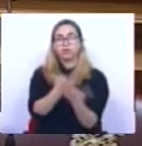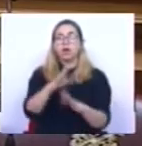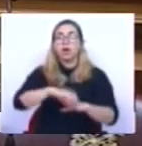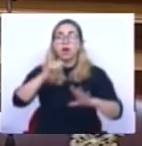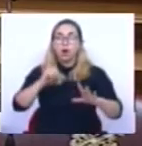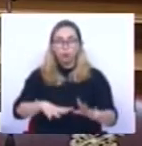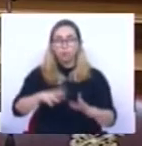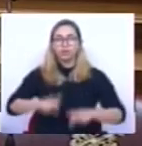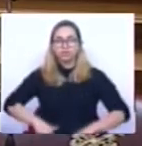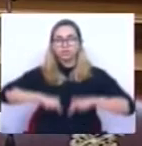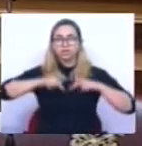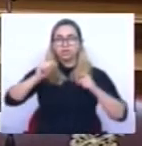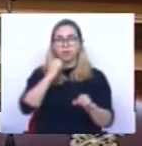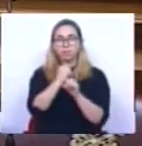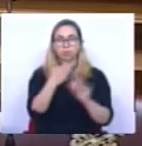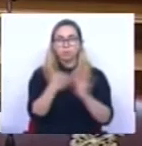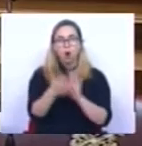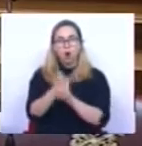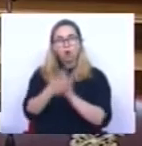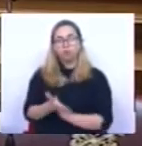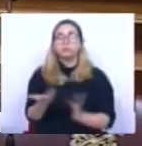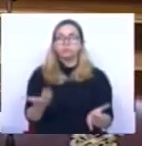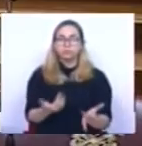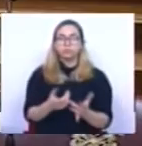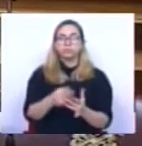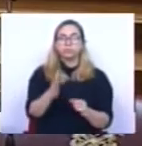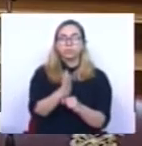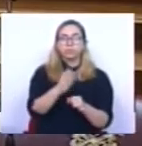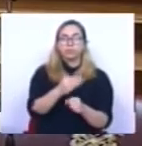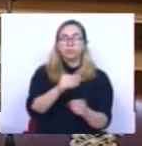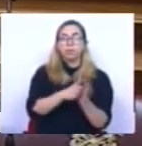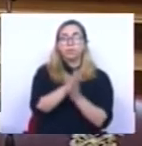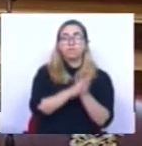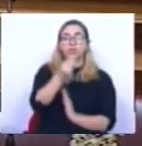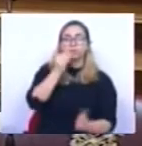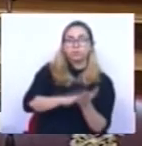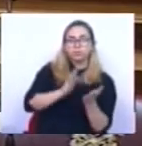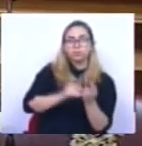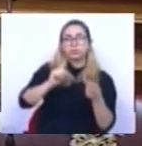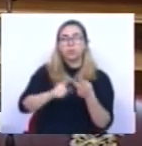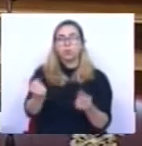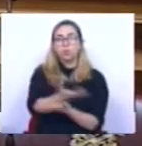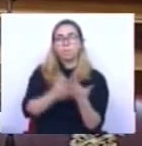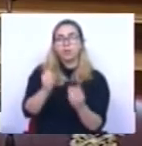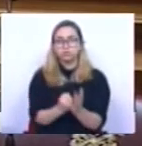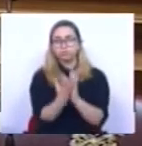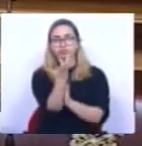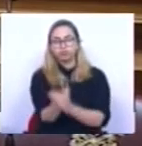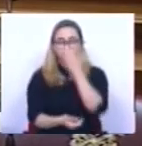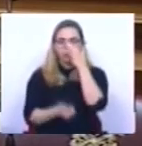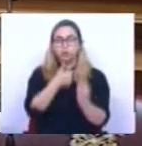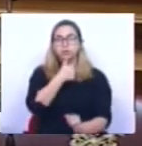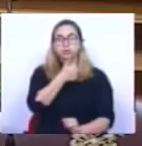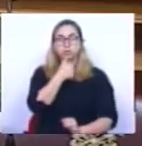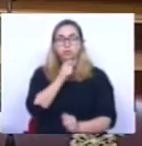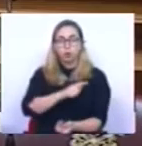a criação de riqueza e emprego, com benefícios nos setores de restauração, alojamento, comércio, entre outros. A decisão vem no